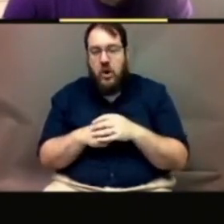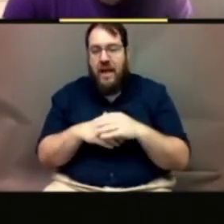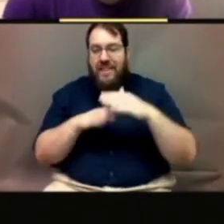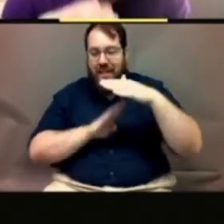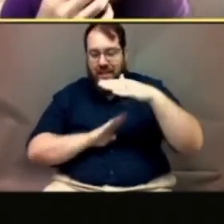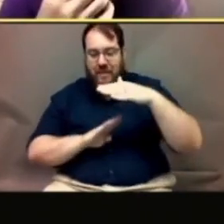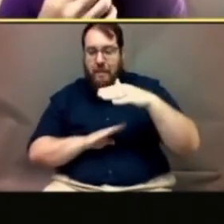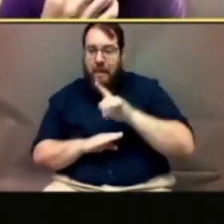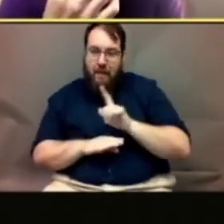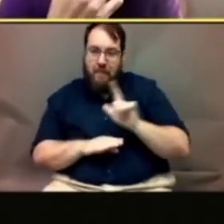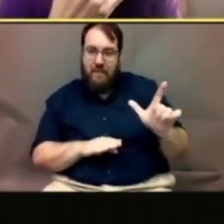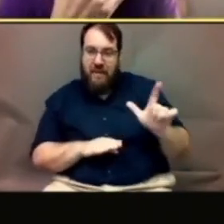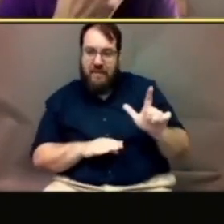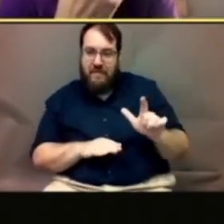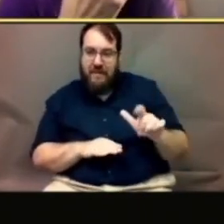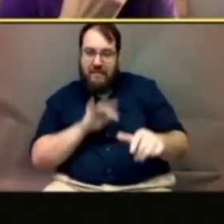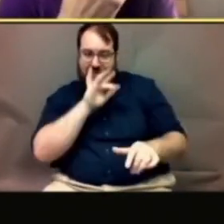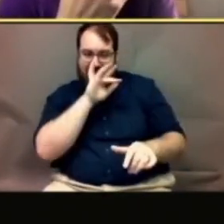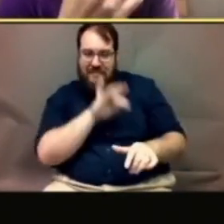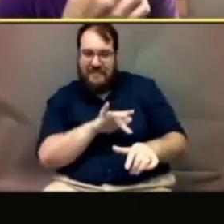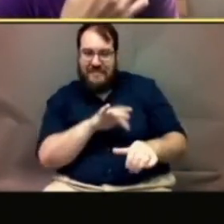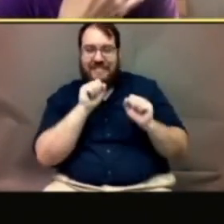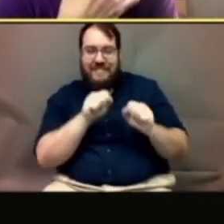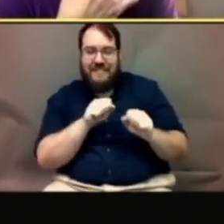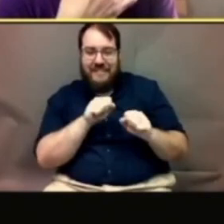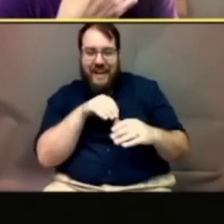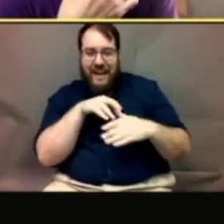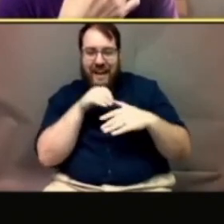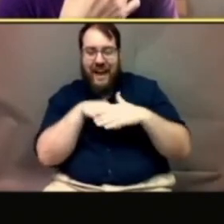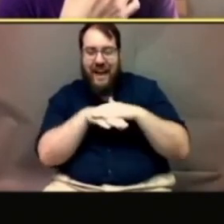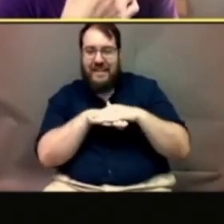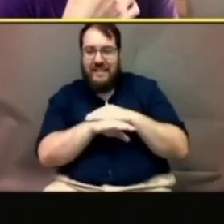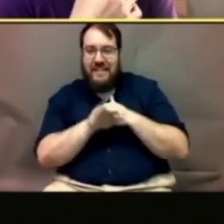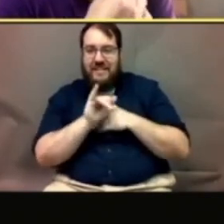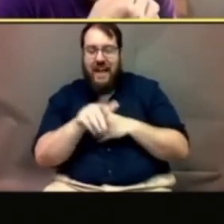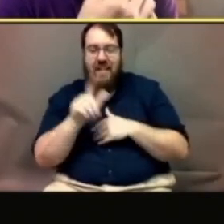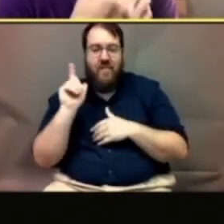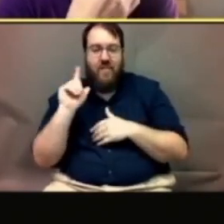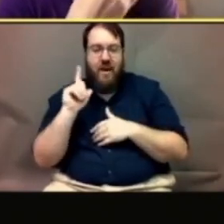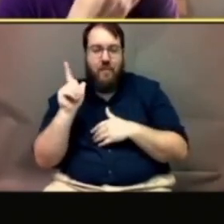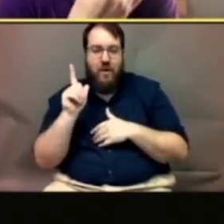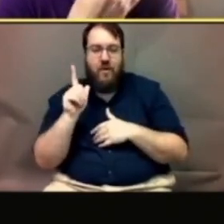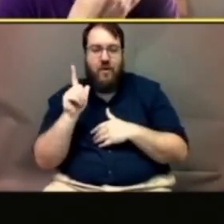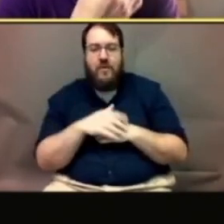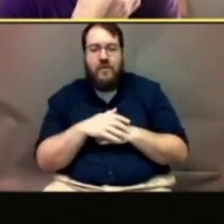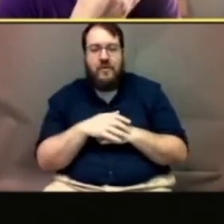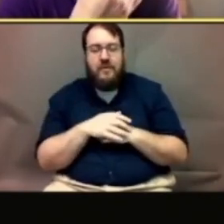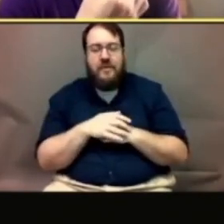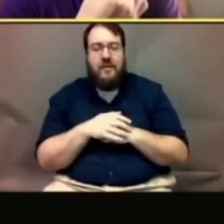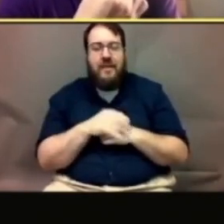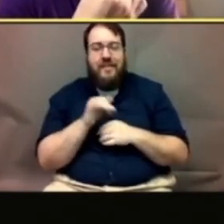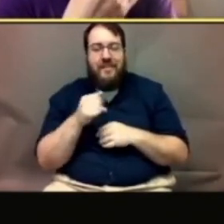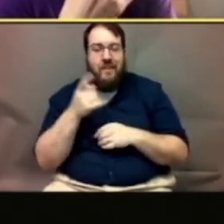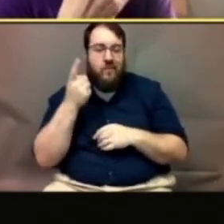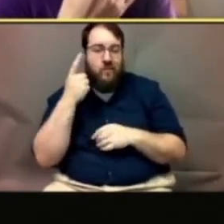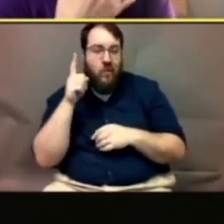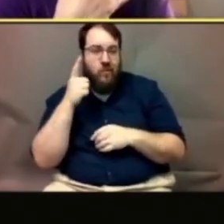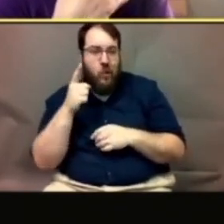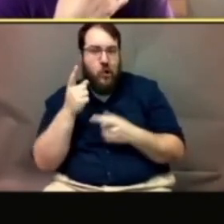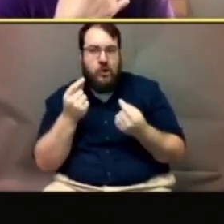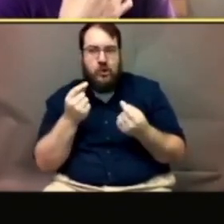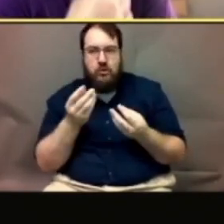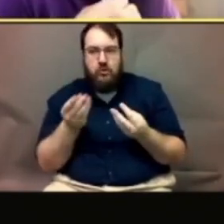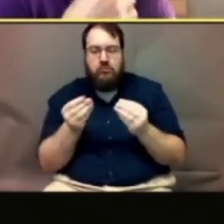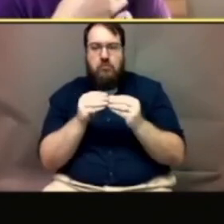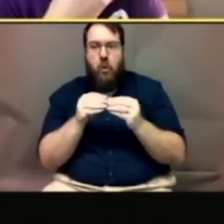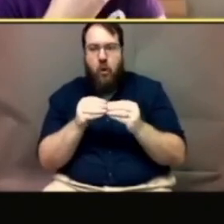Então, você vai lá no canto inferior esquerdo para você chegar na biblioteca de extensões e nós temos mais blocos aqui para